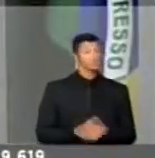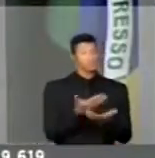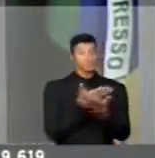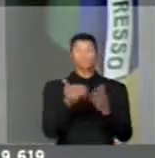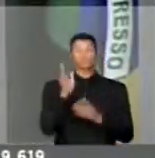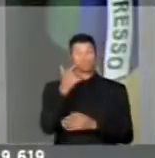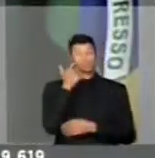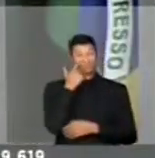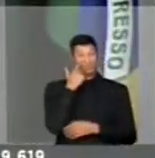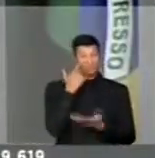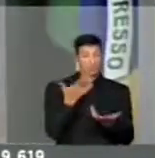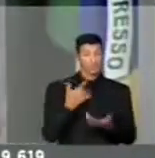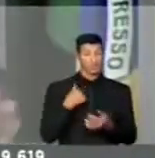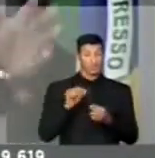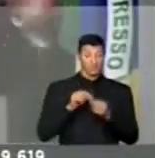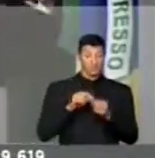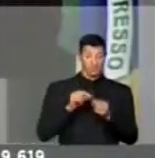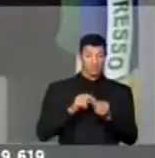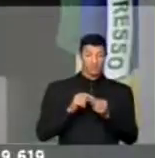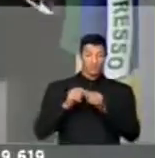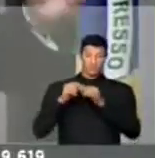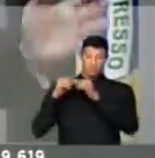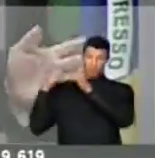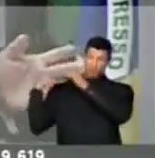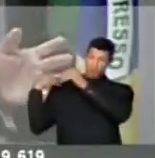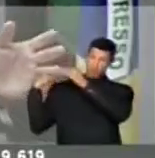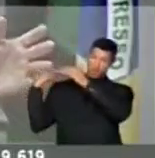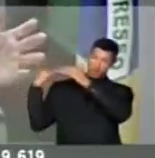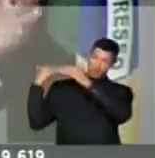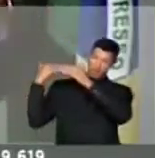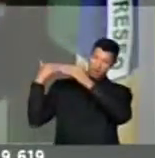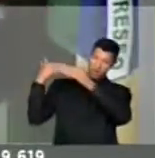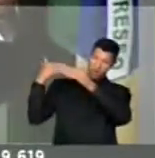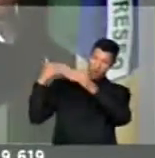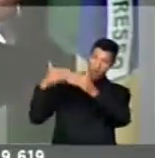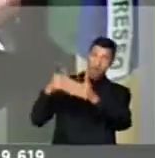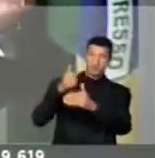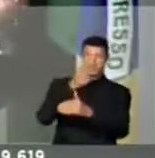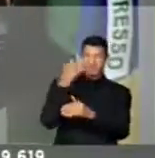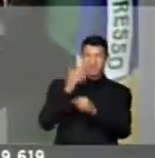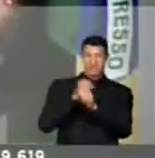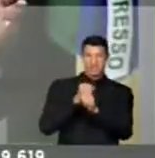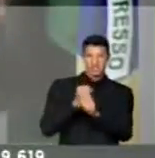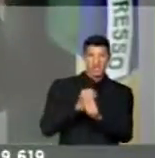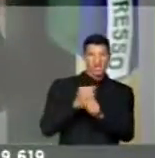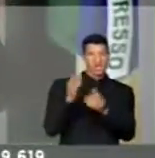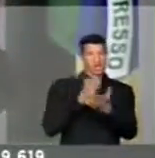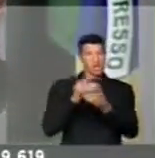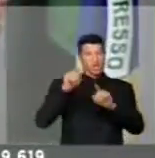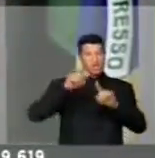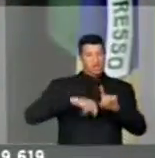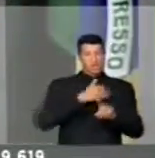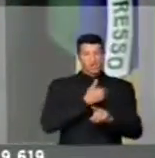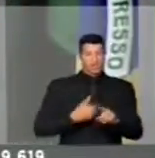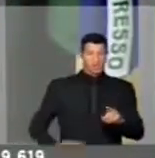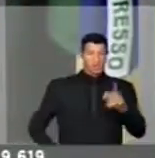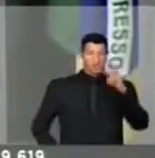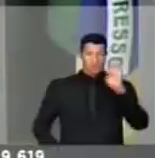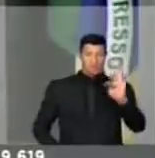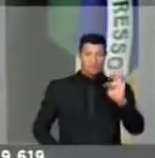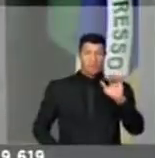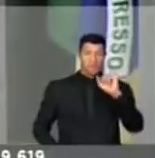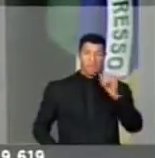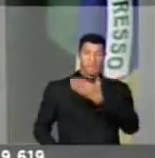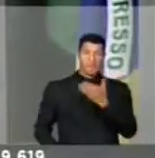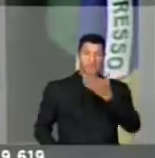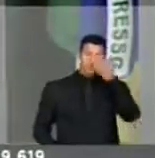puderam observar, eu fiz uma retrospectiva dos 13 anos e alguns meses de governo do PT. Se